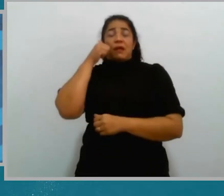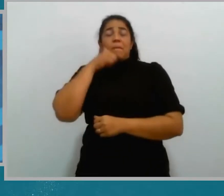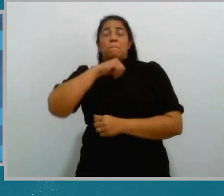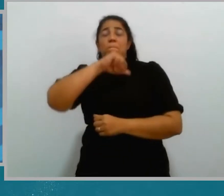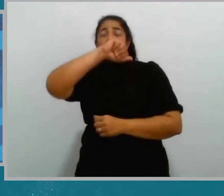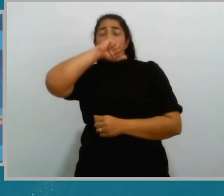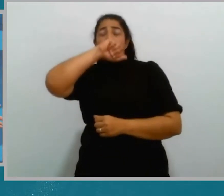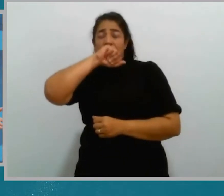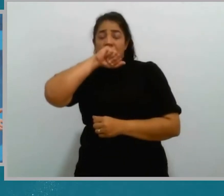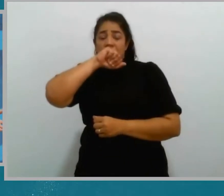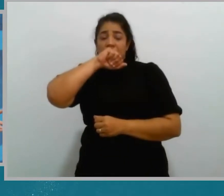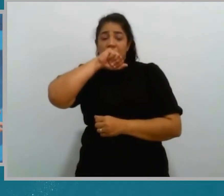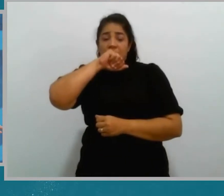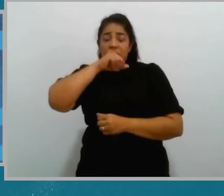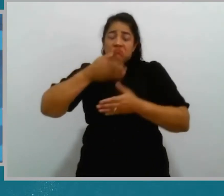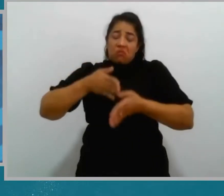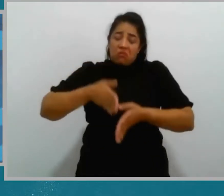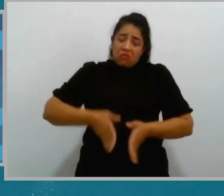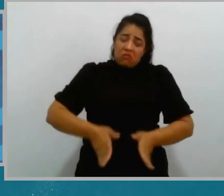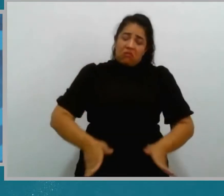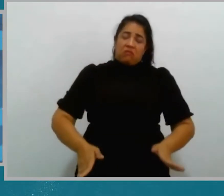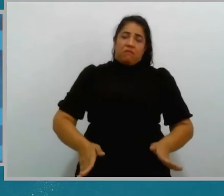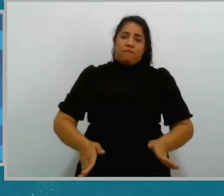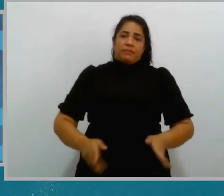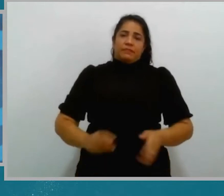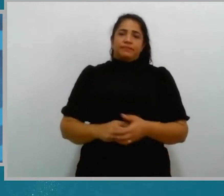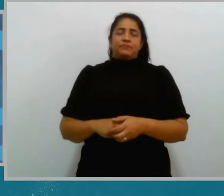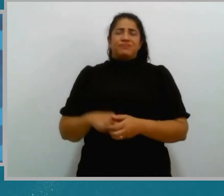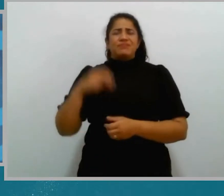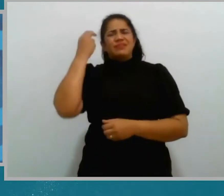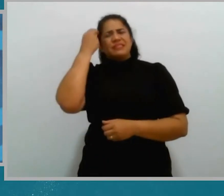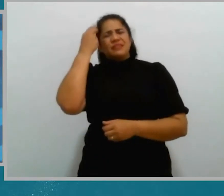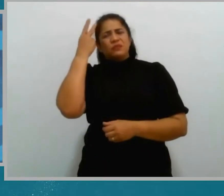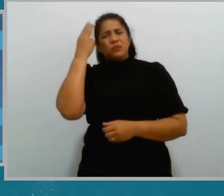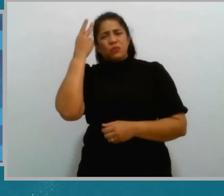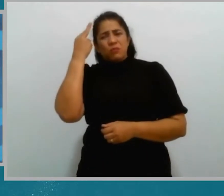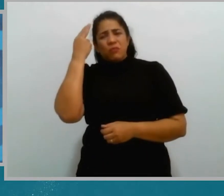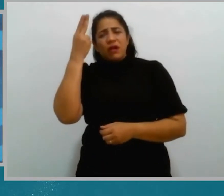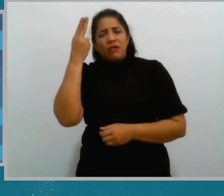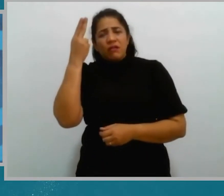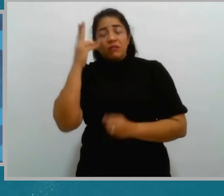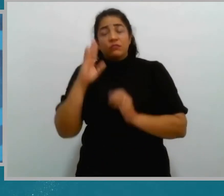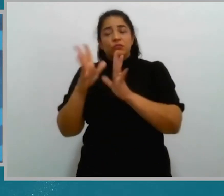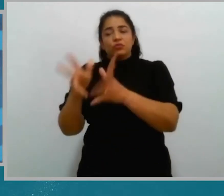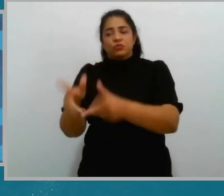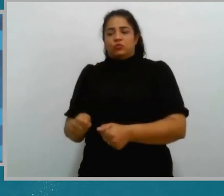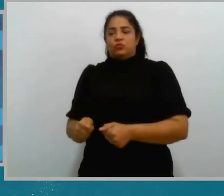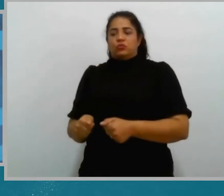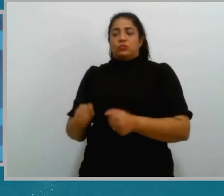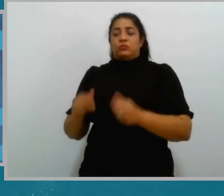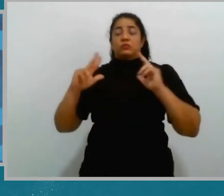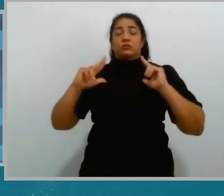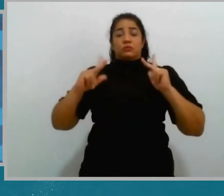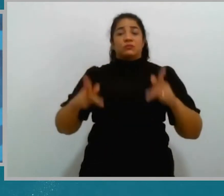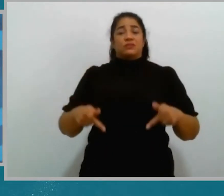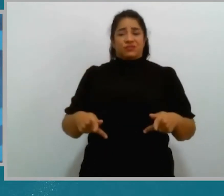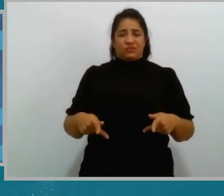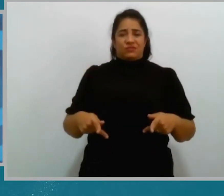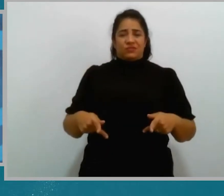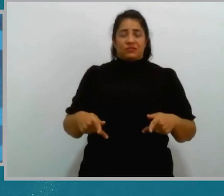é a situação normal de todos os homens. Eu nasci na iniquidade, e em pecado me concebeu minha